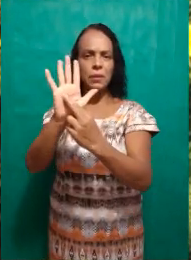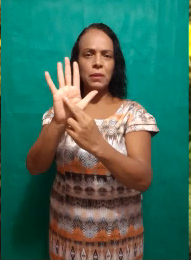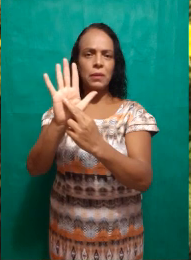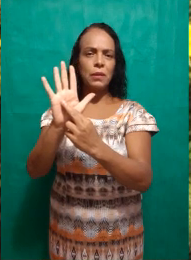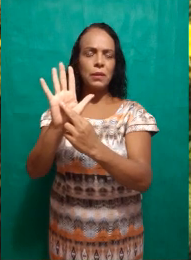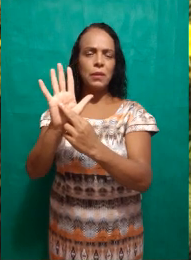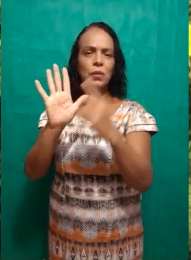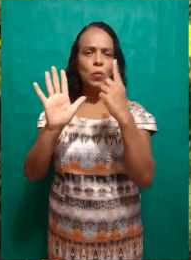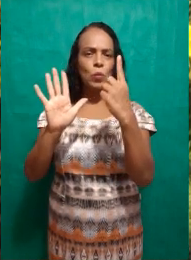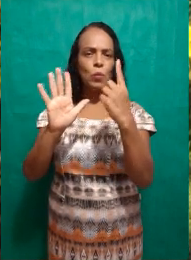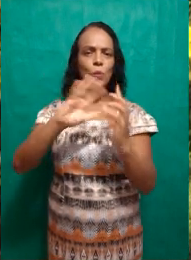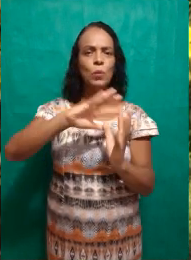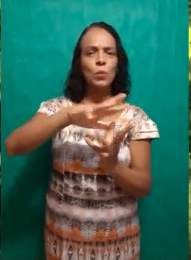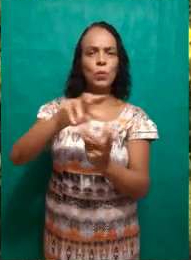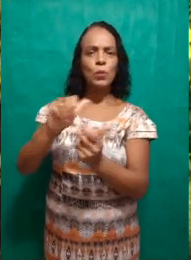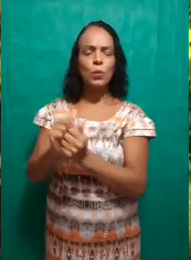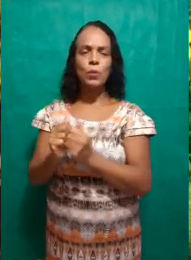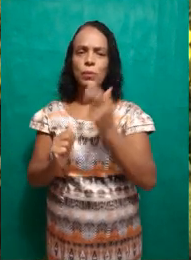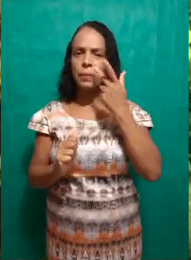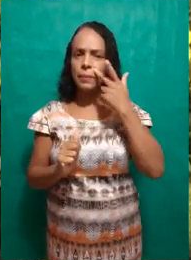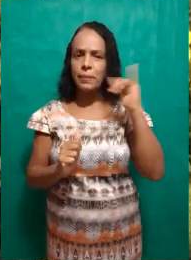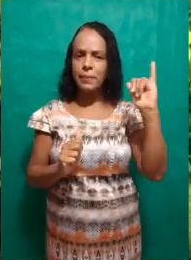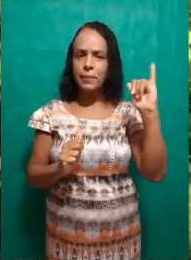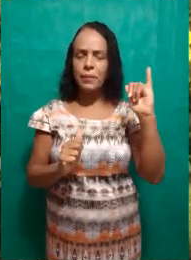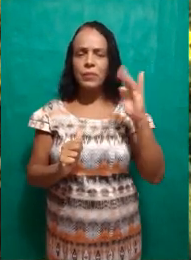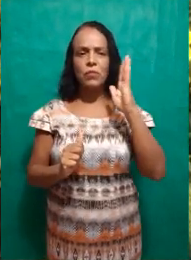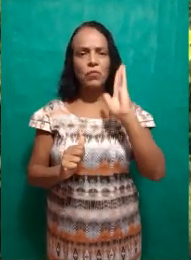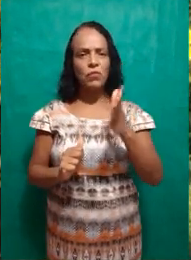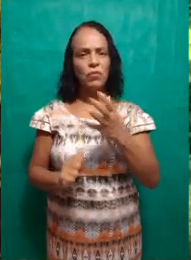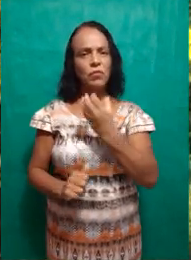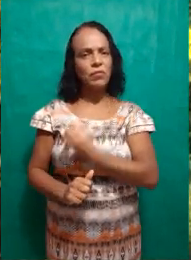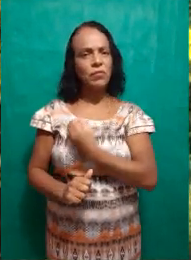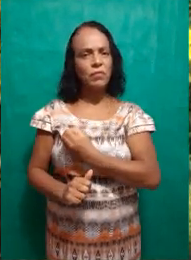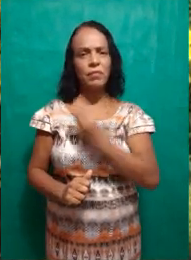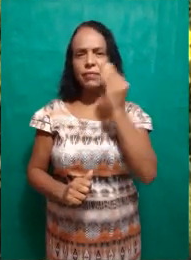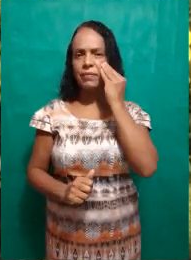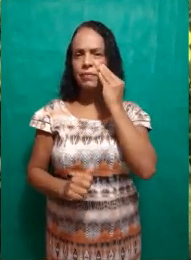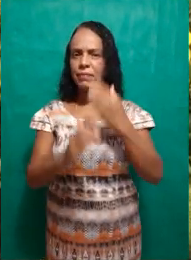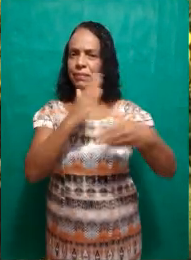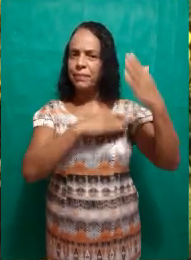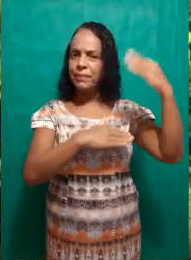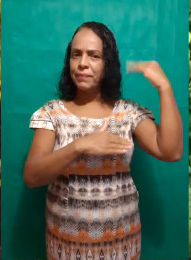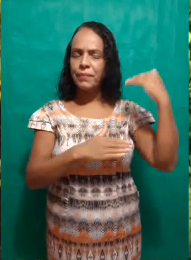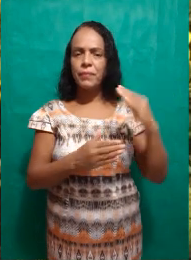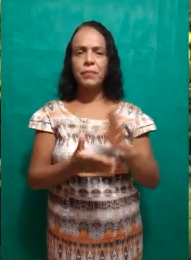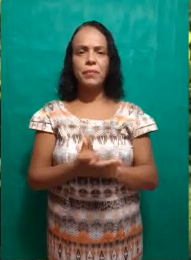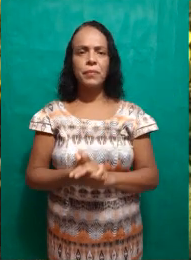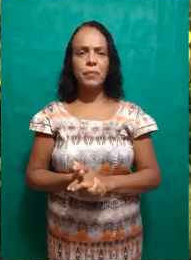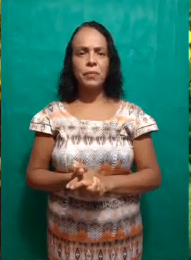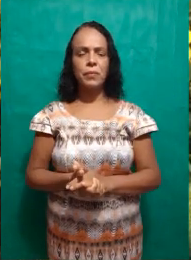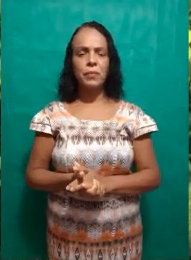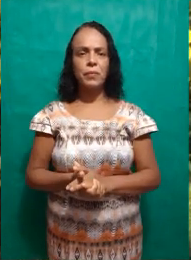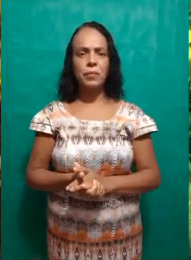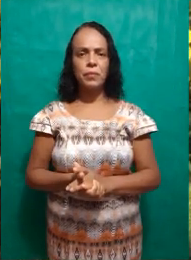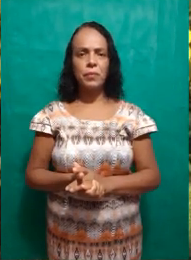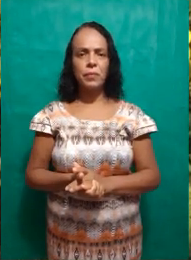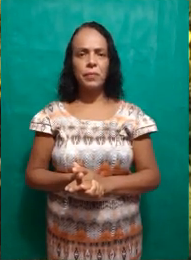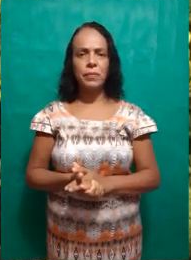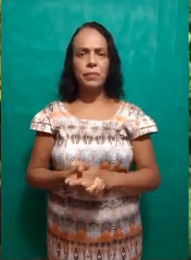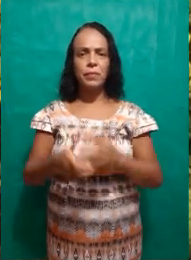encontra representado o mundo do Pai, já vivido e